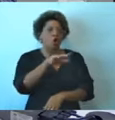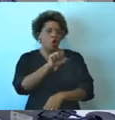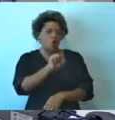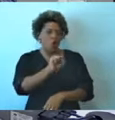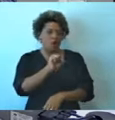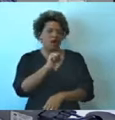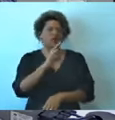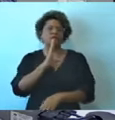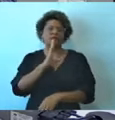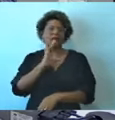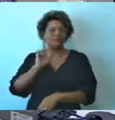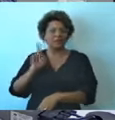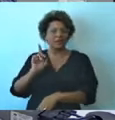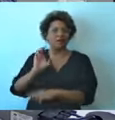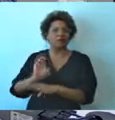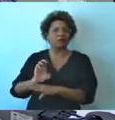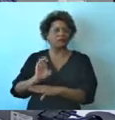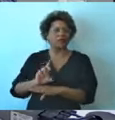é algo